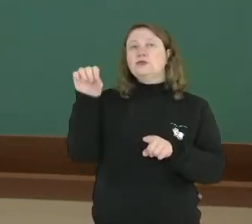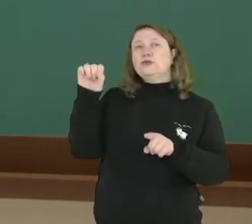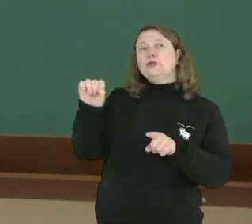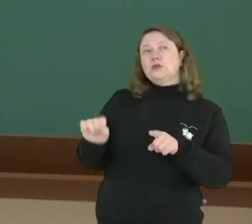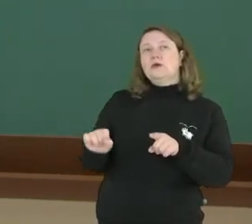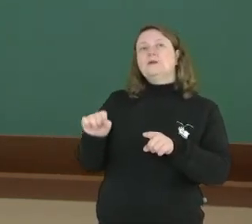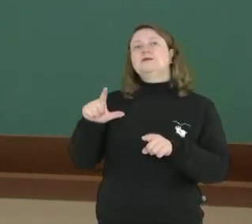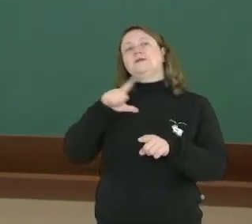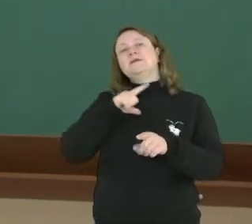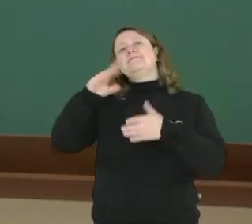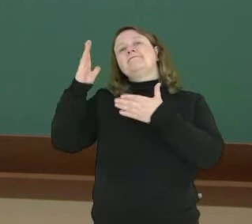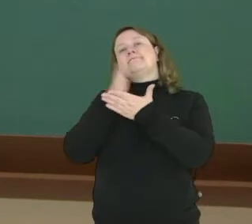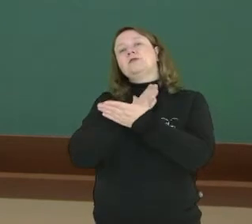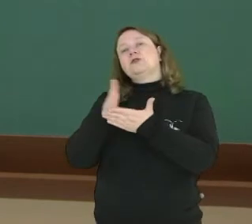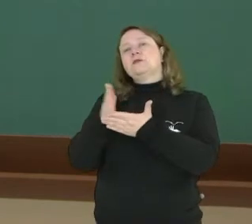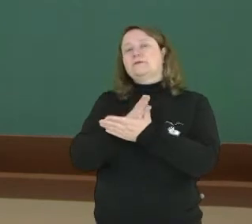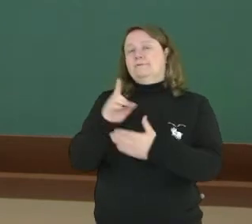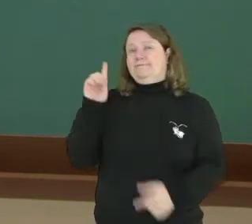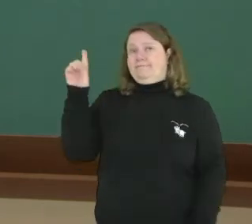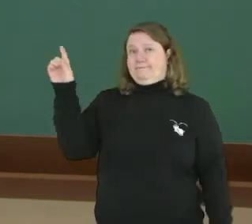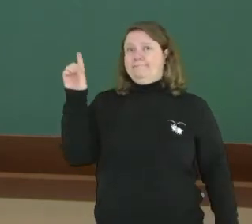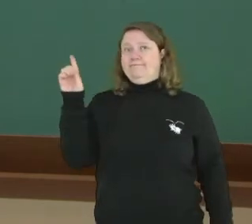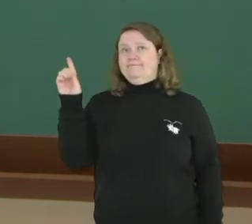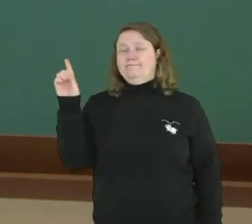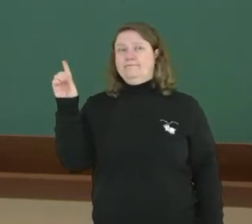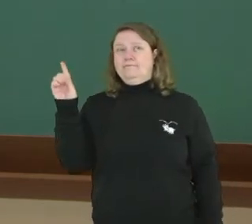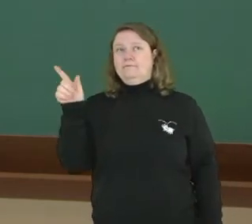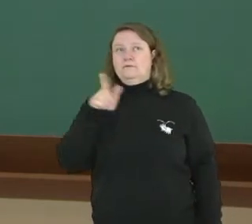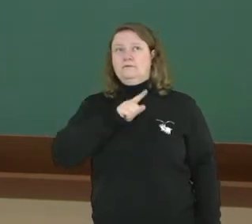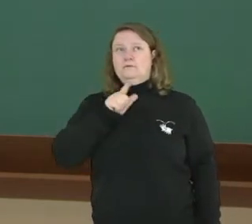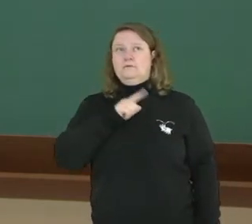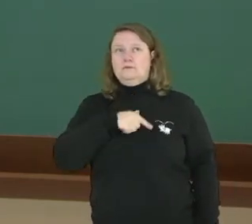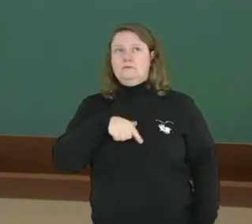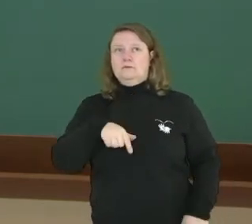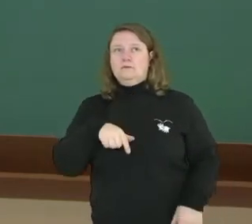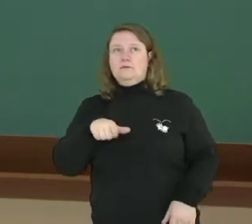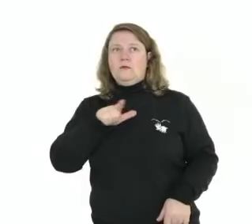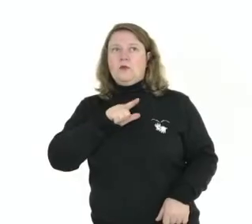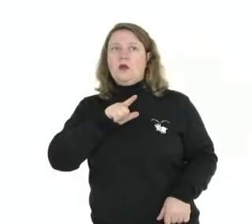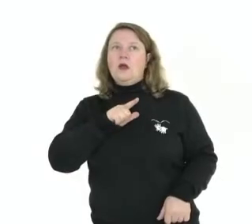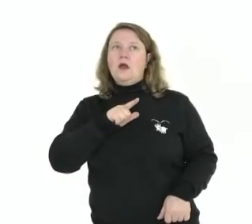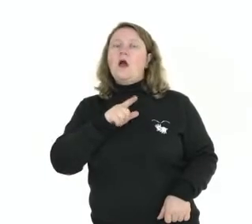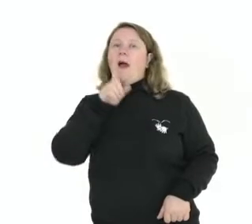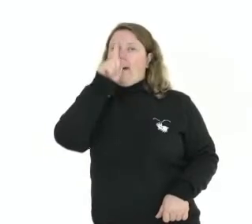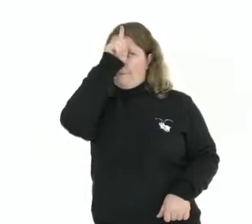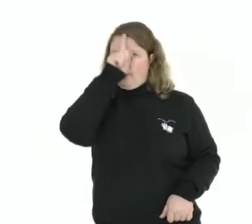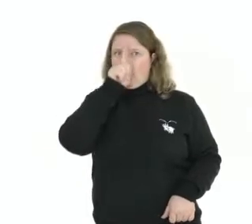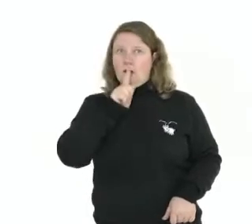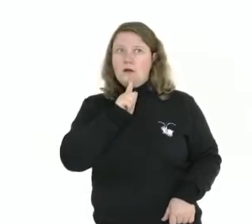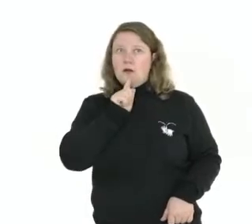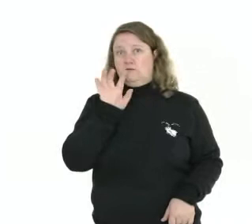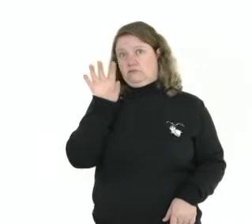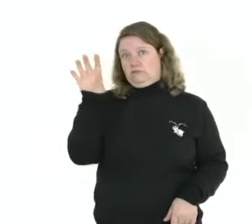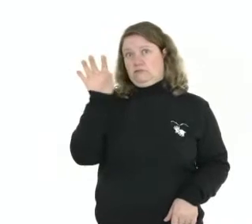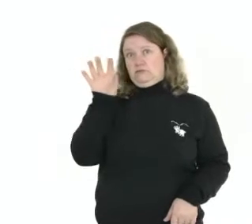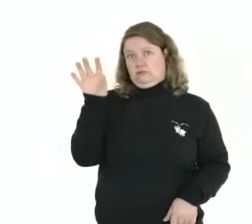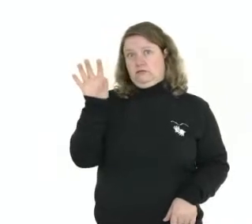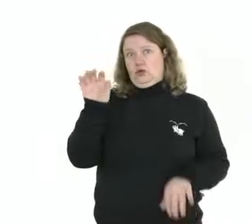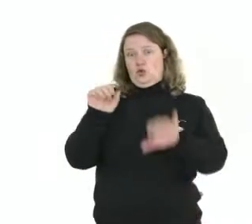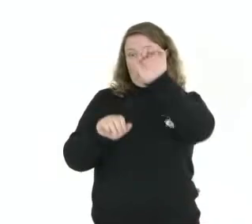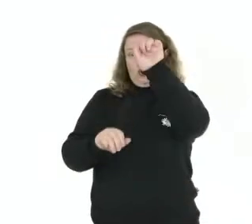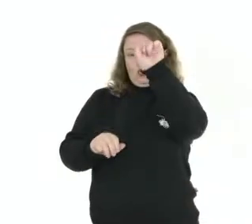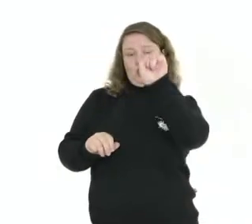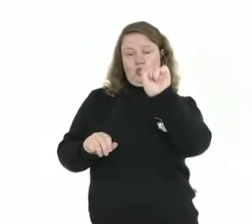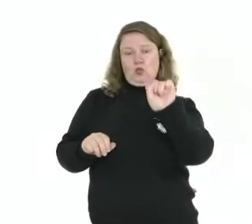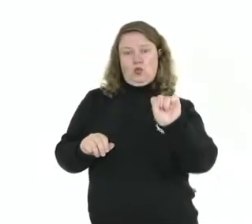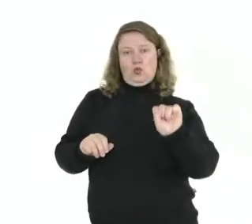essa divisão que nós temos ali, Então, as áreas de campo são essas áreas que estão em amarelo aqui, mais no extremo sul